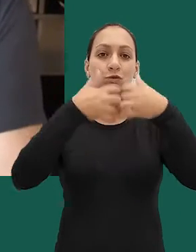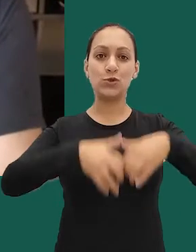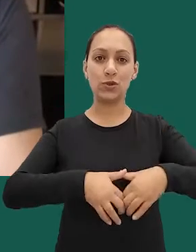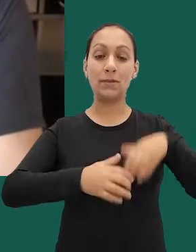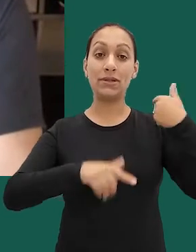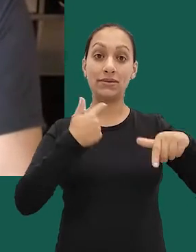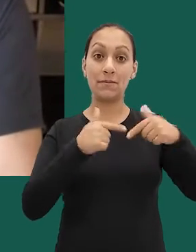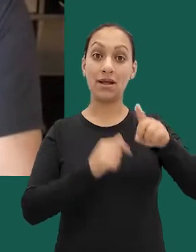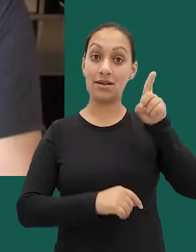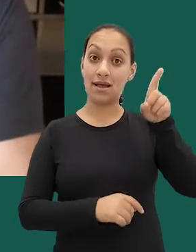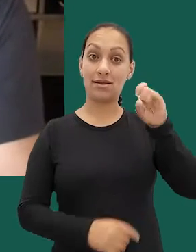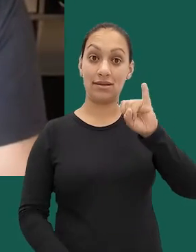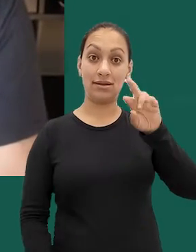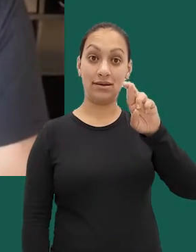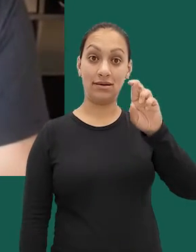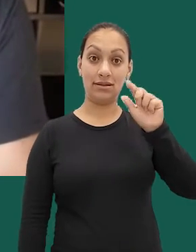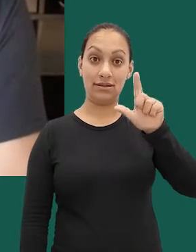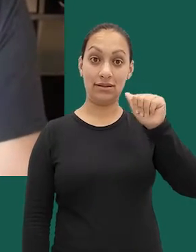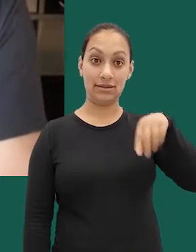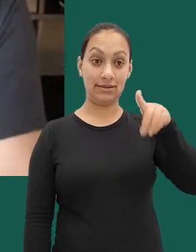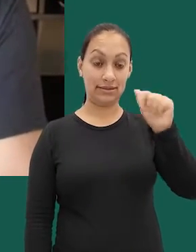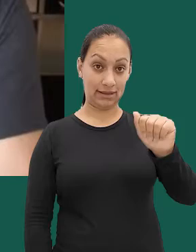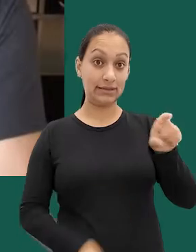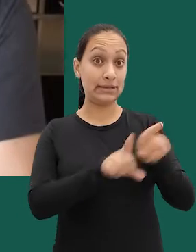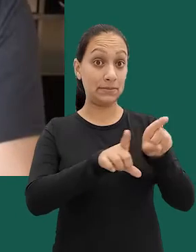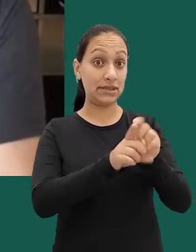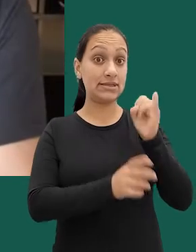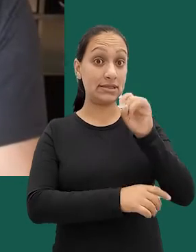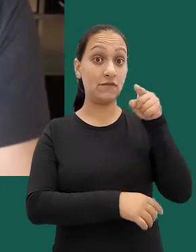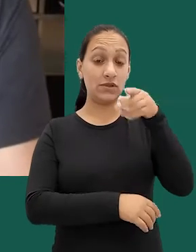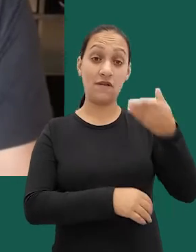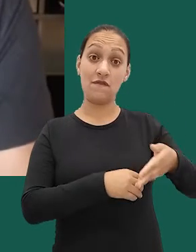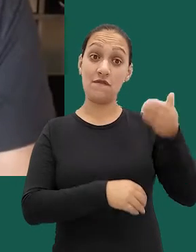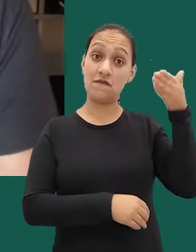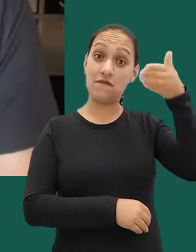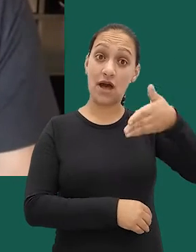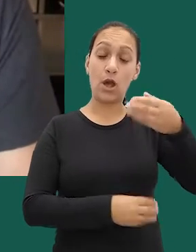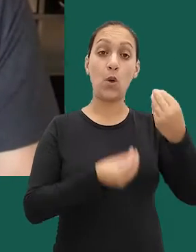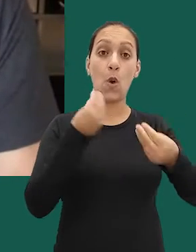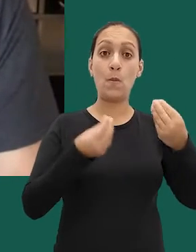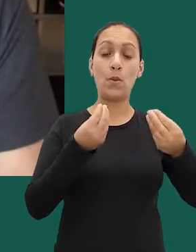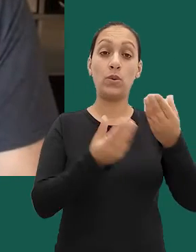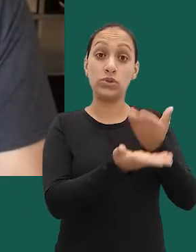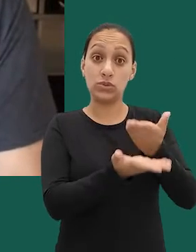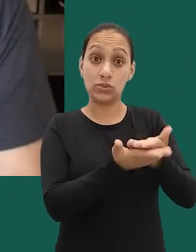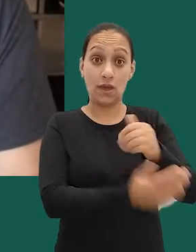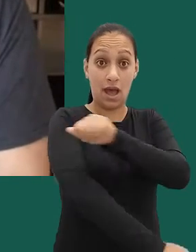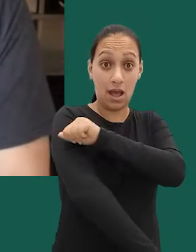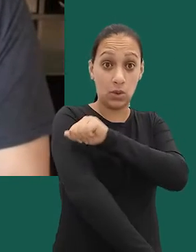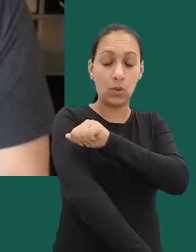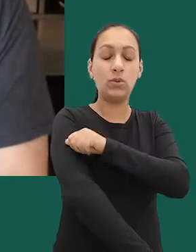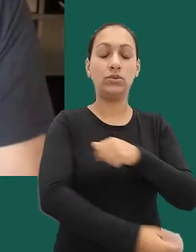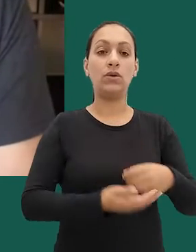Irlanda, especificamente se você vai como estudante, como que funcionam as leis, e quanto que você pode trabalhar, que